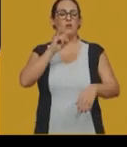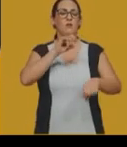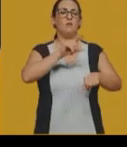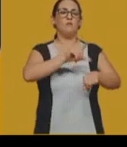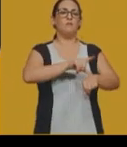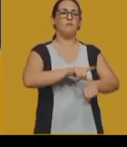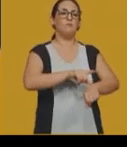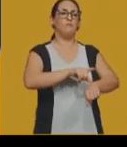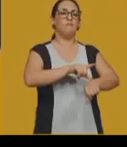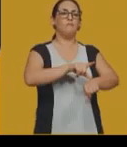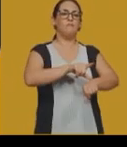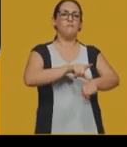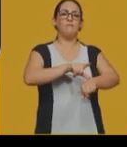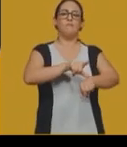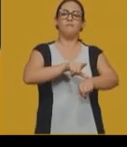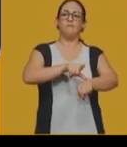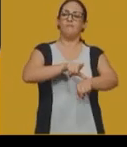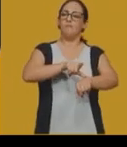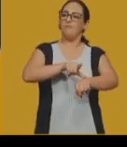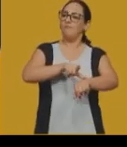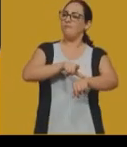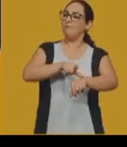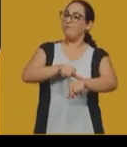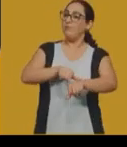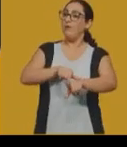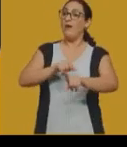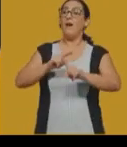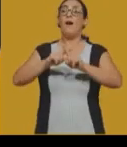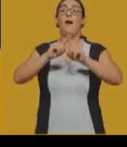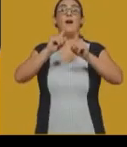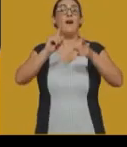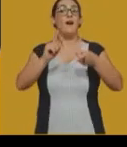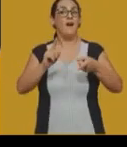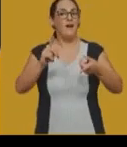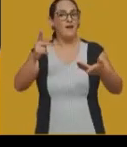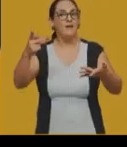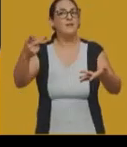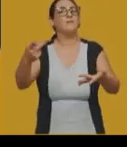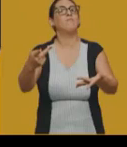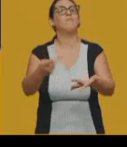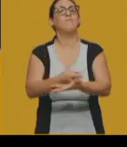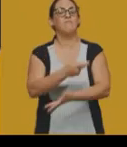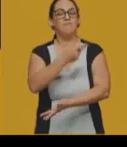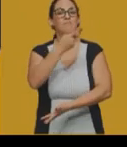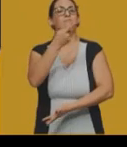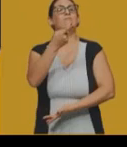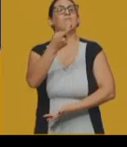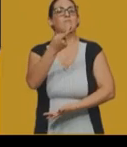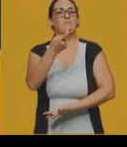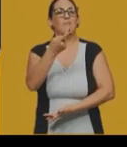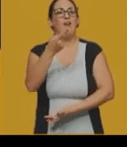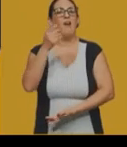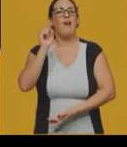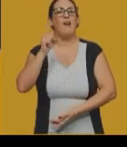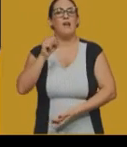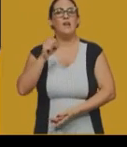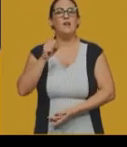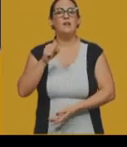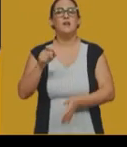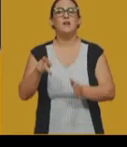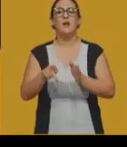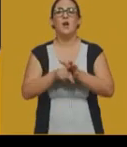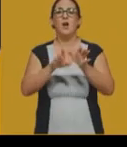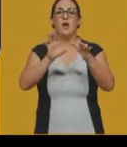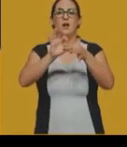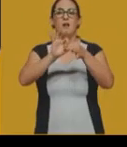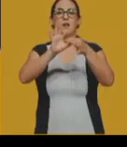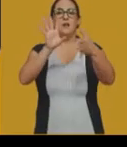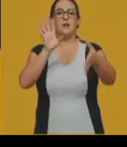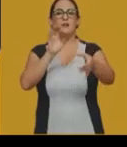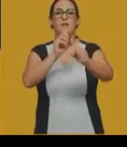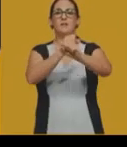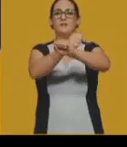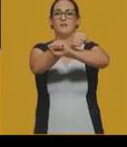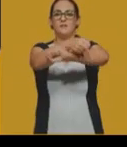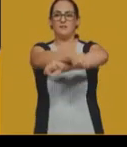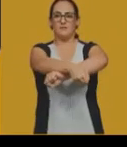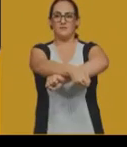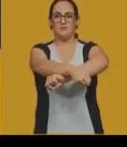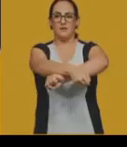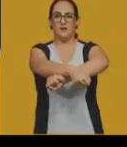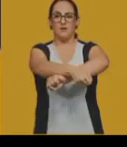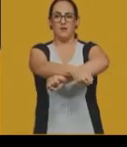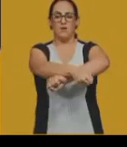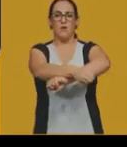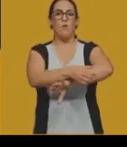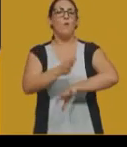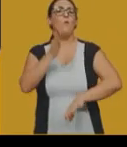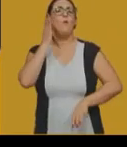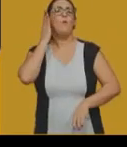A gente, como diz, levou muito tempo a conquistar, né, esse avanço, que foi a abolição da escravidão. A gente